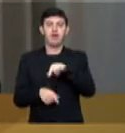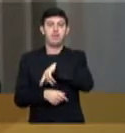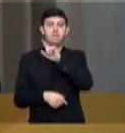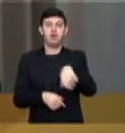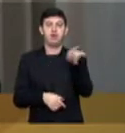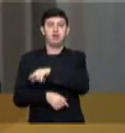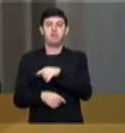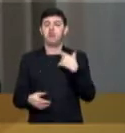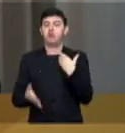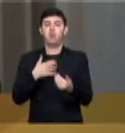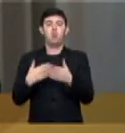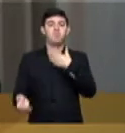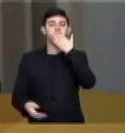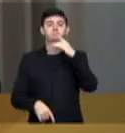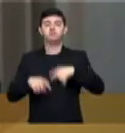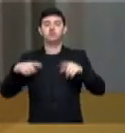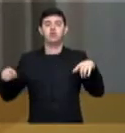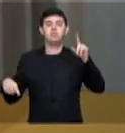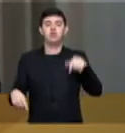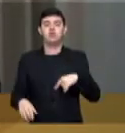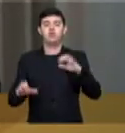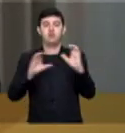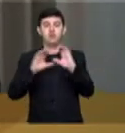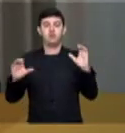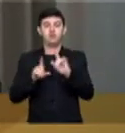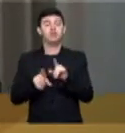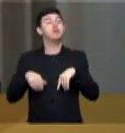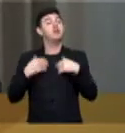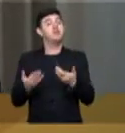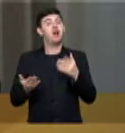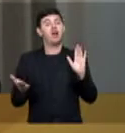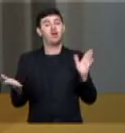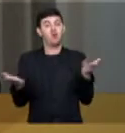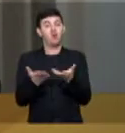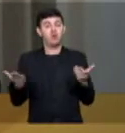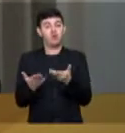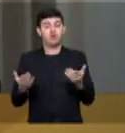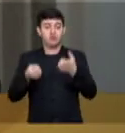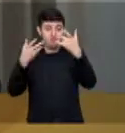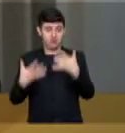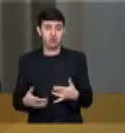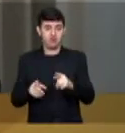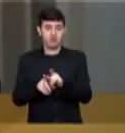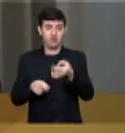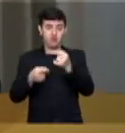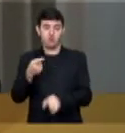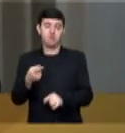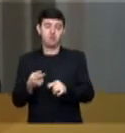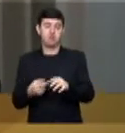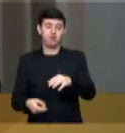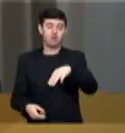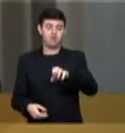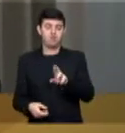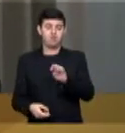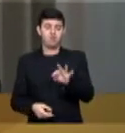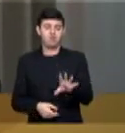Por fim, caminhando já para dois outros argumentos da desproporcionalidade no mérito, essa lei, querendo ou não, ela fere de morte a autonomia